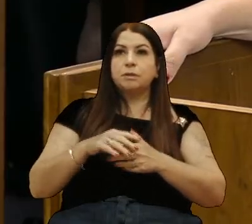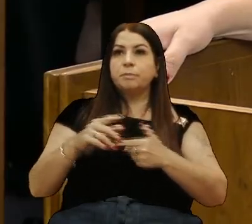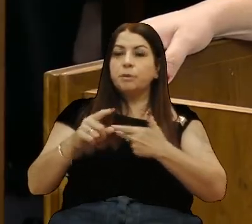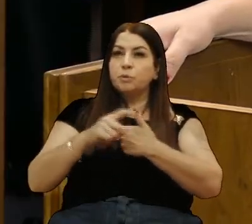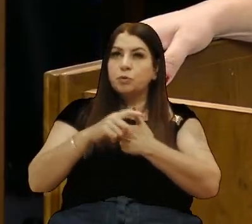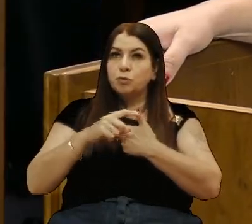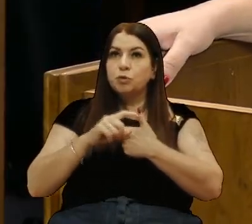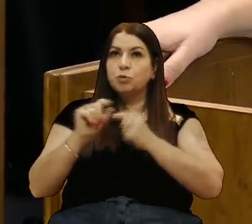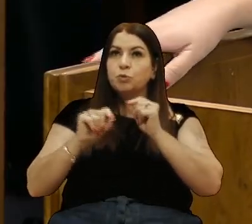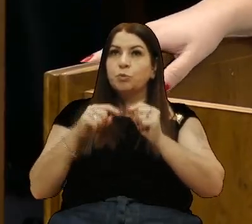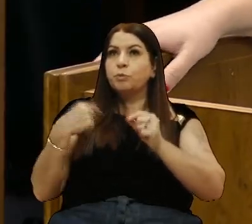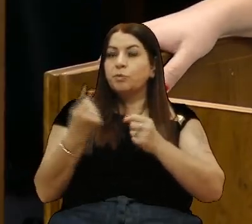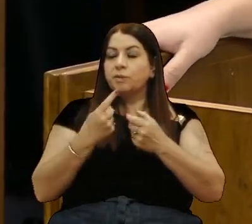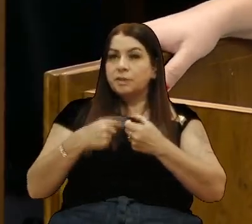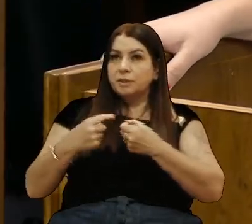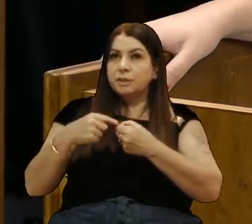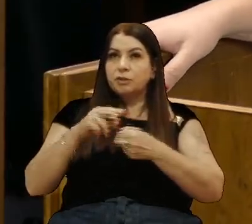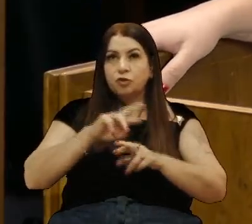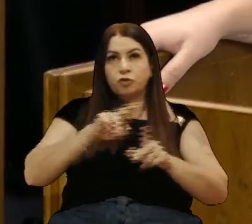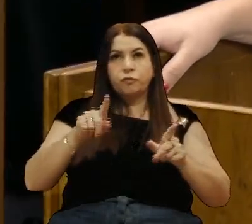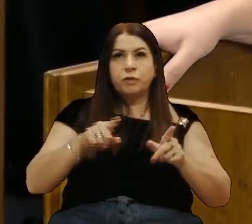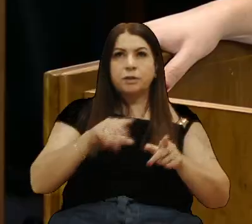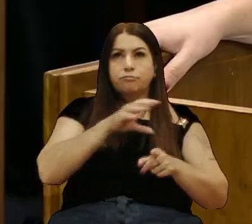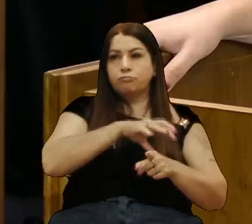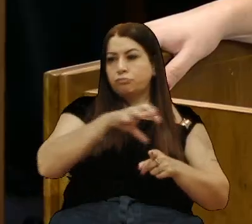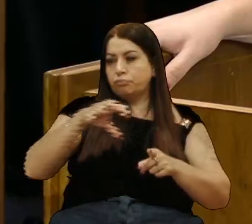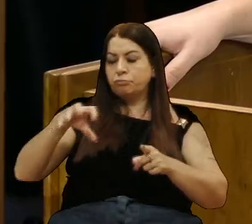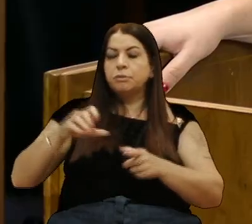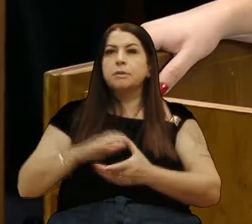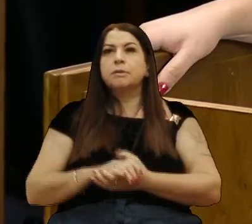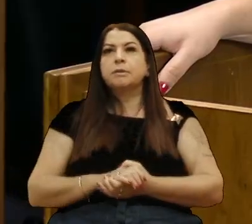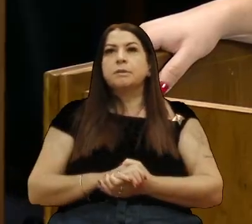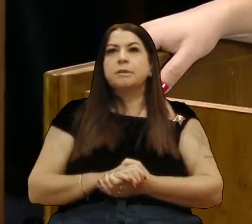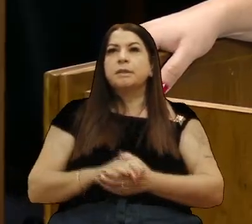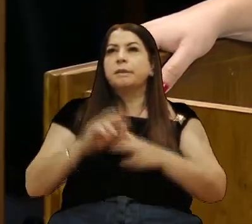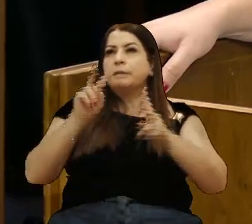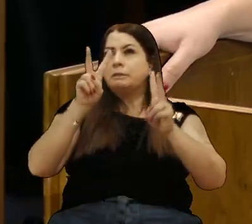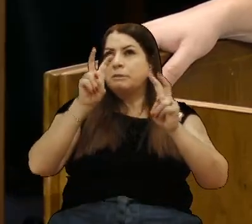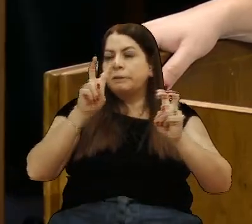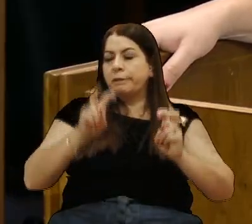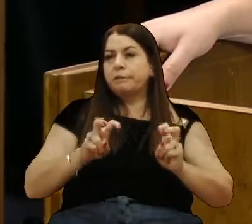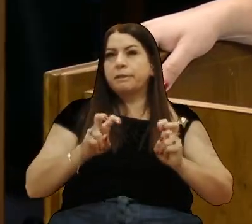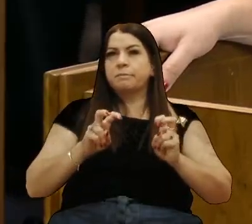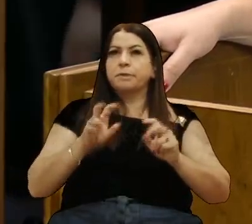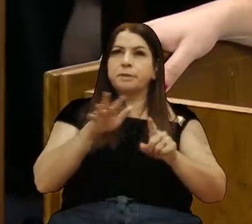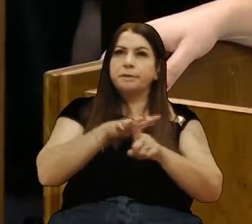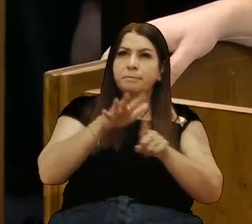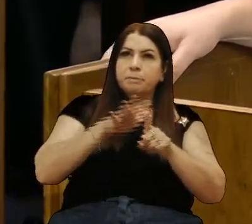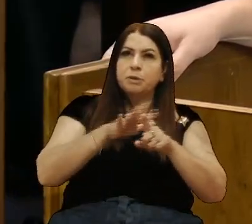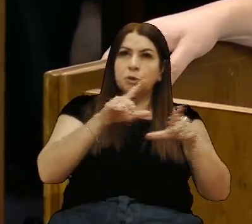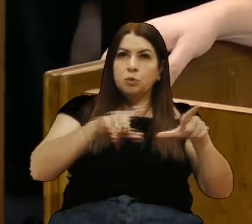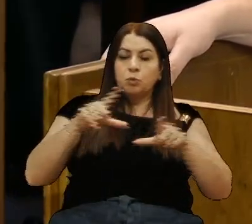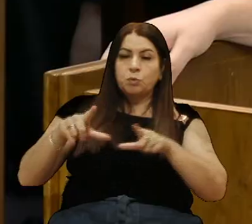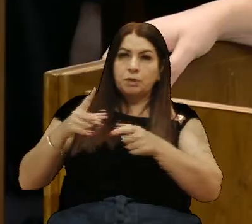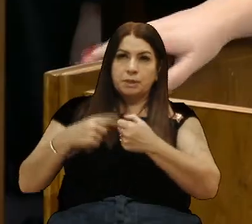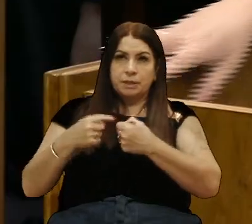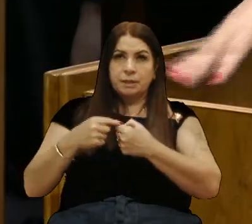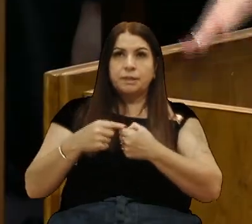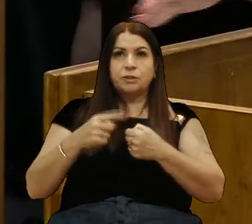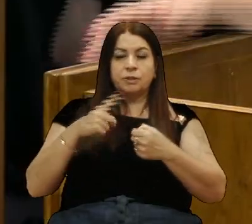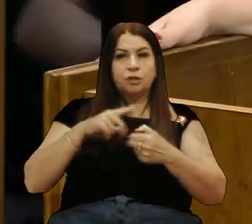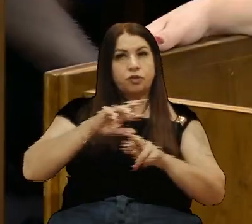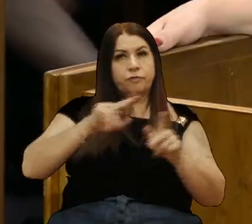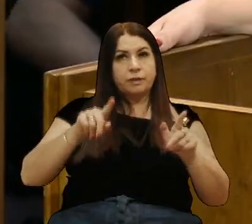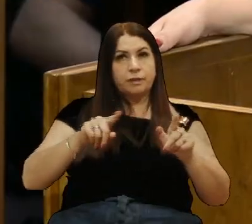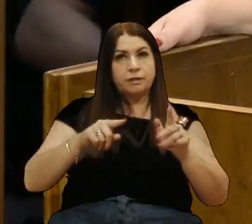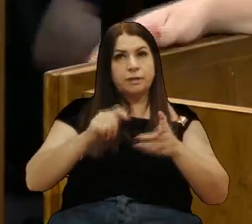Executivo sobre a nossa cidade em diversos temas, né, demandas e locais da nossa cidade. Então, a gente tem